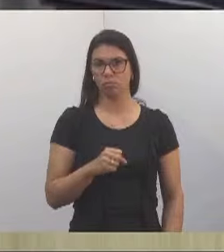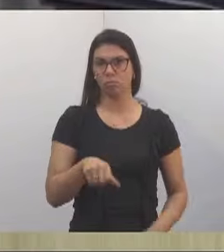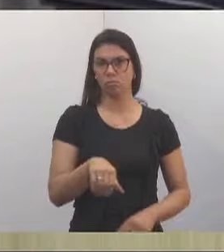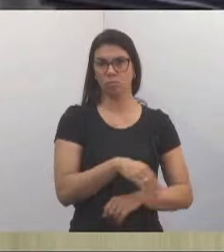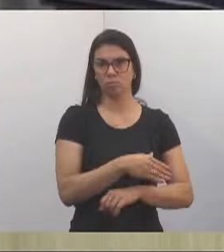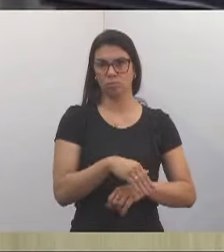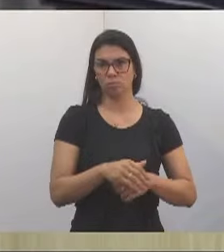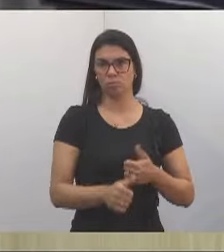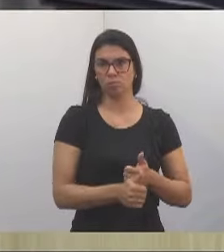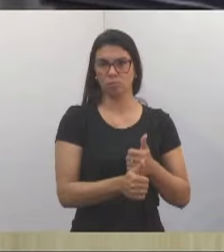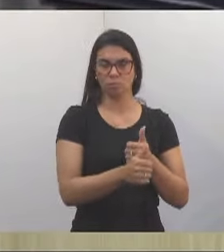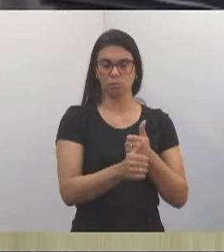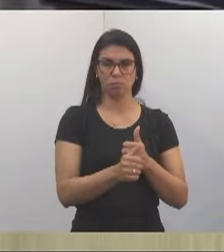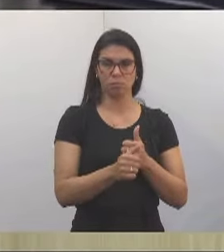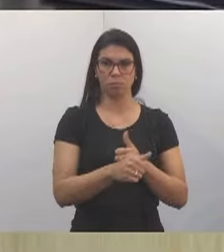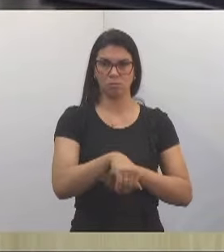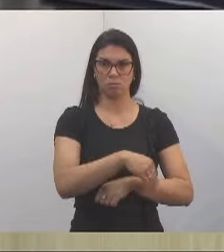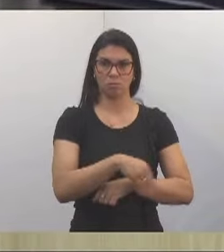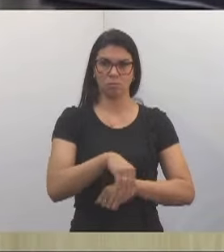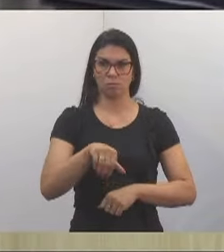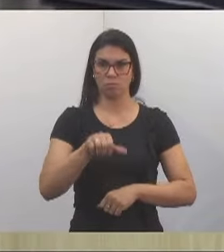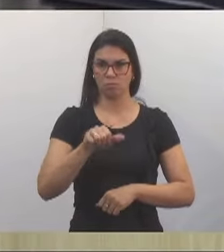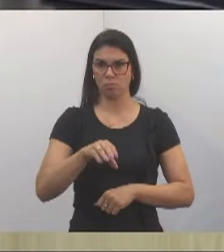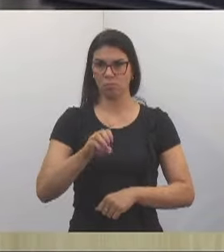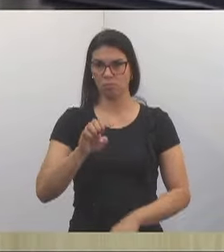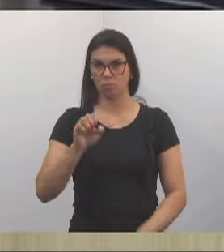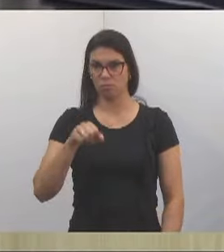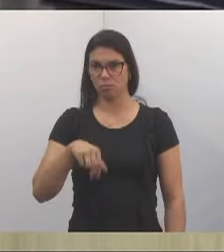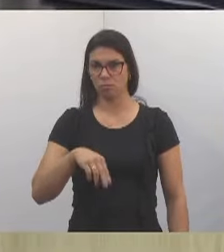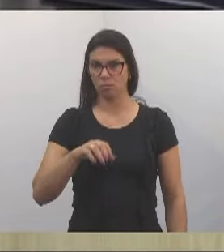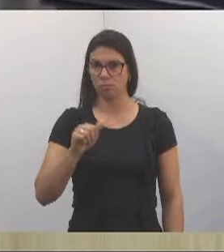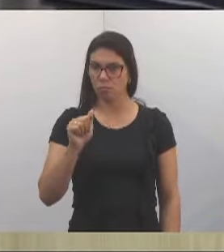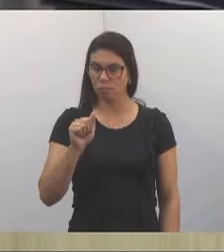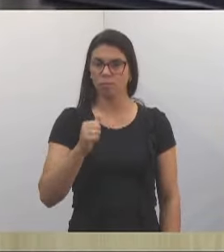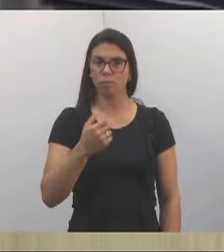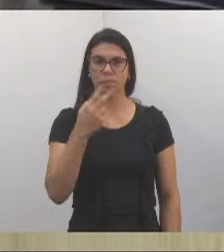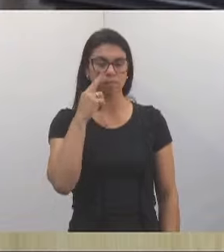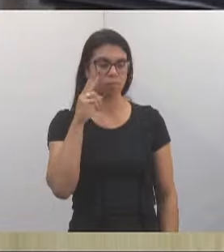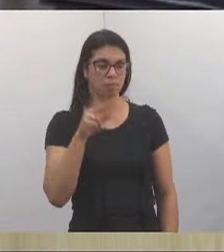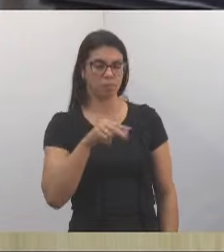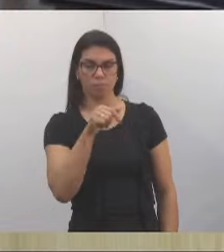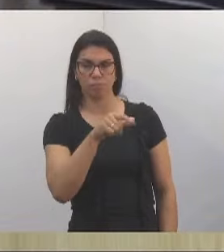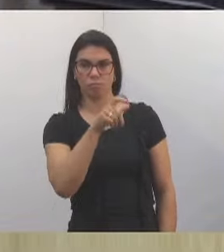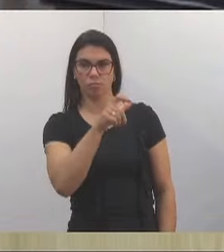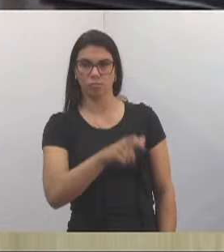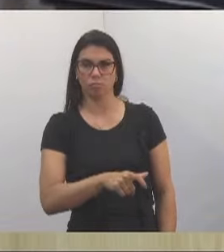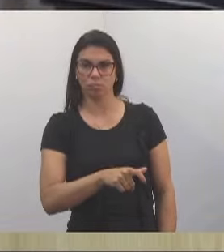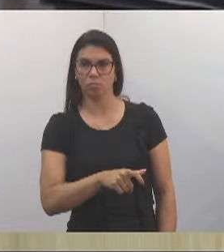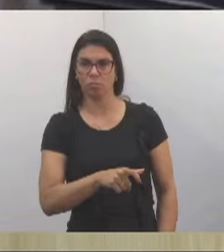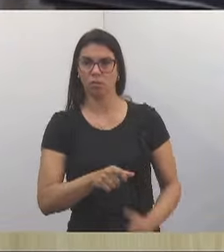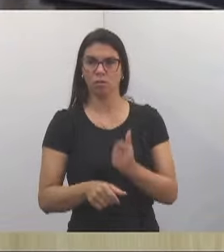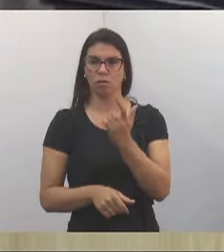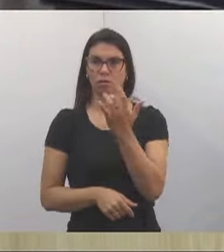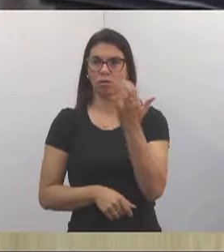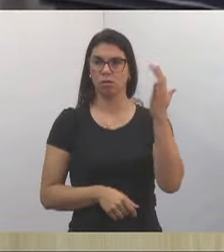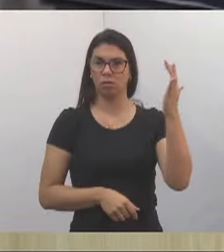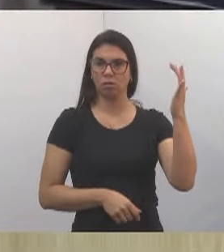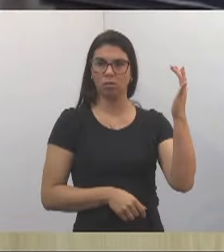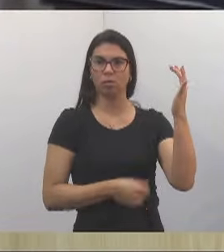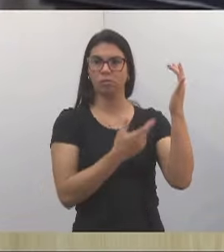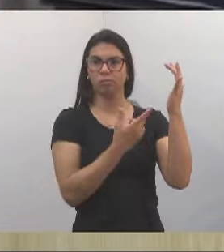Moema Centro, neste município. Conforme verificamos o local, a árvore está alta,